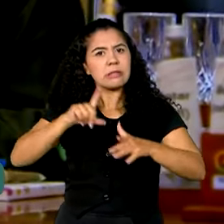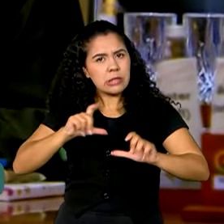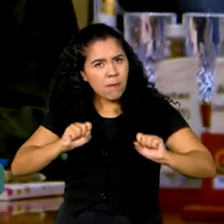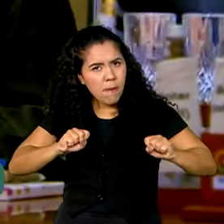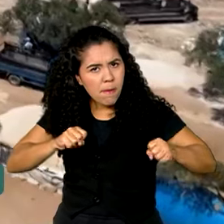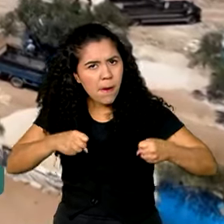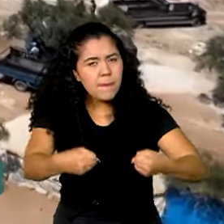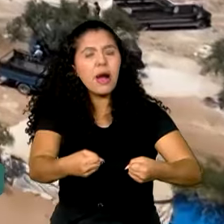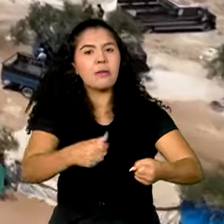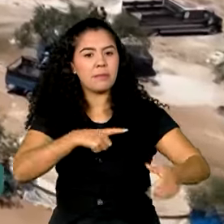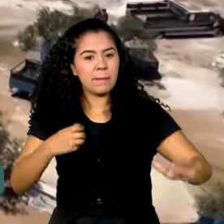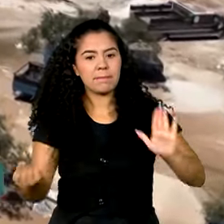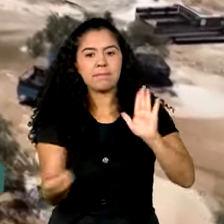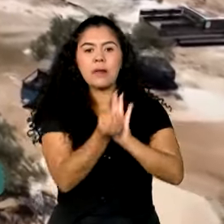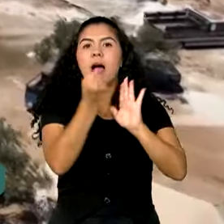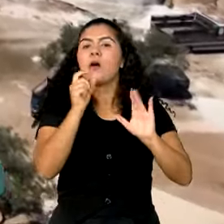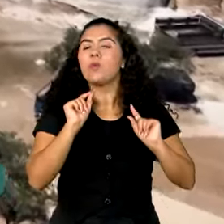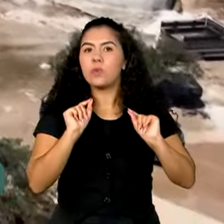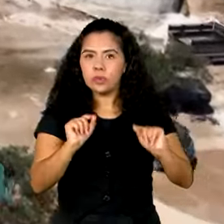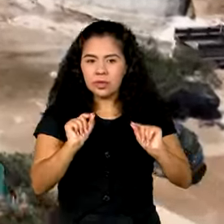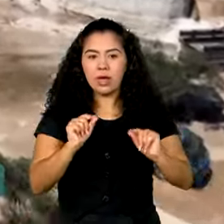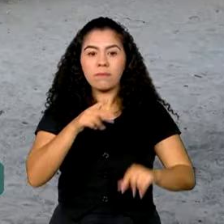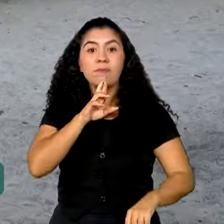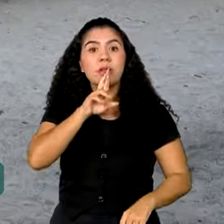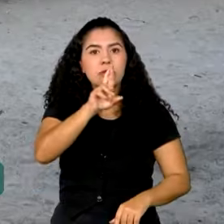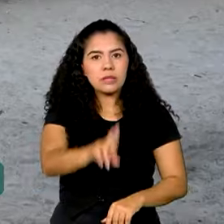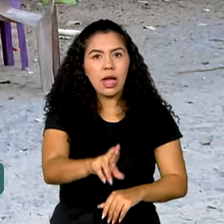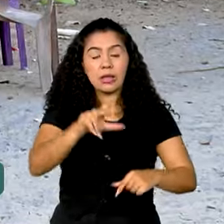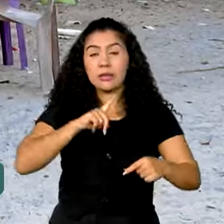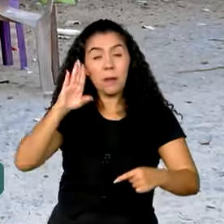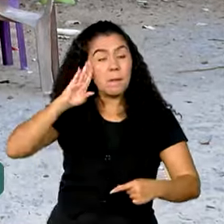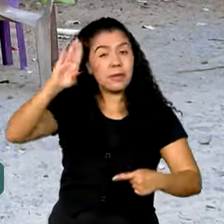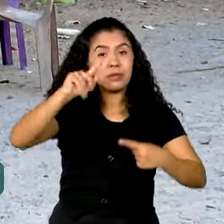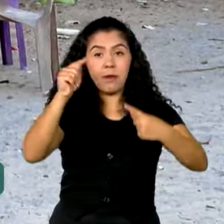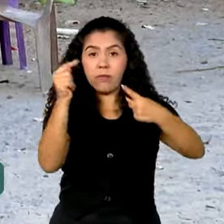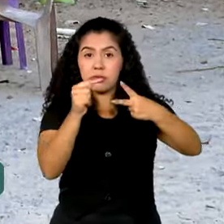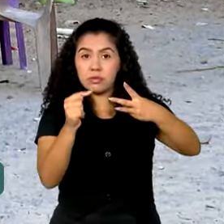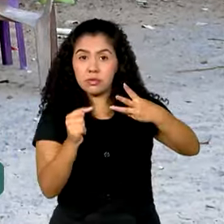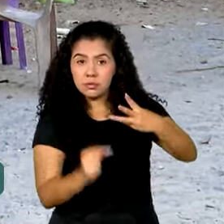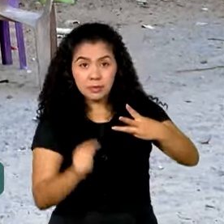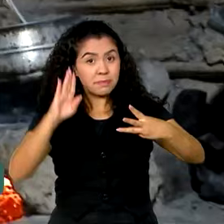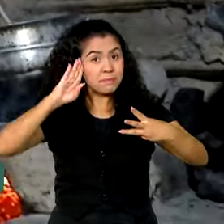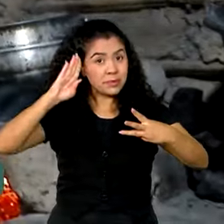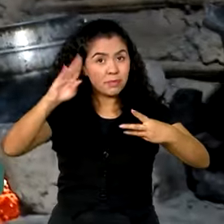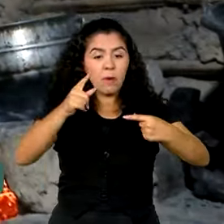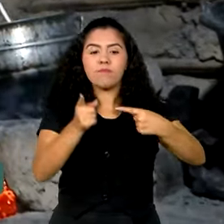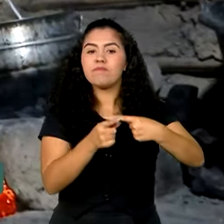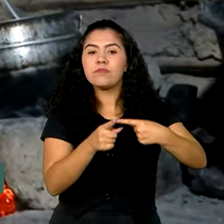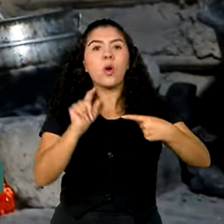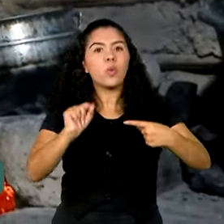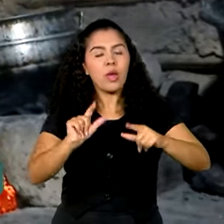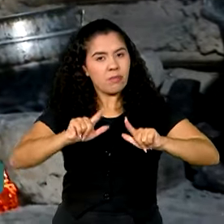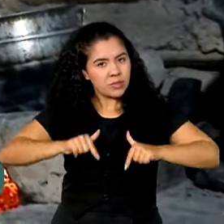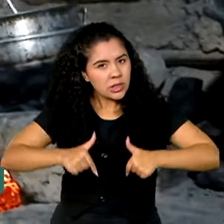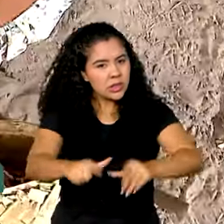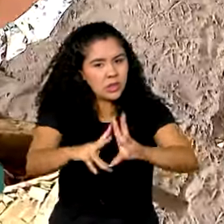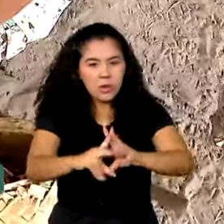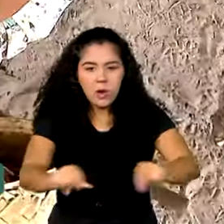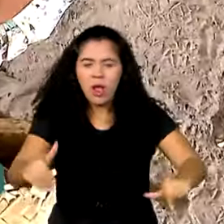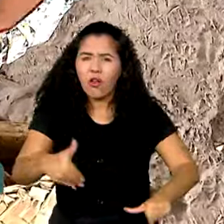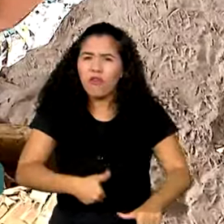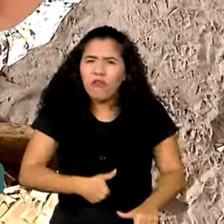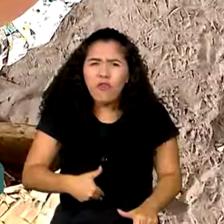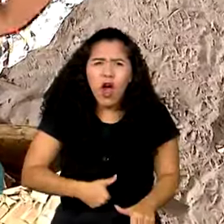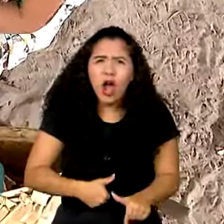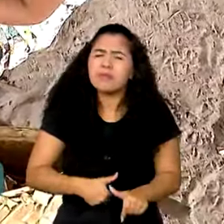sua marca, um legado que pretende abarcar três temas principais. Um deles é o combate à fome, por meio